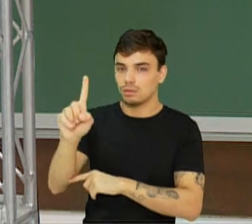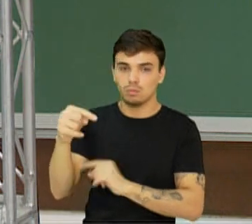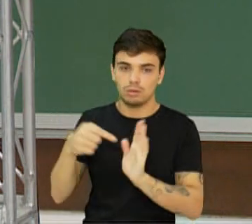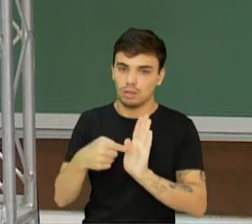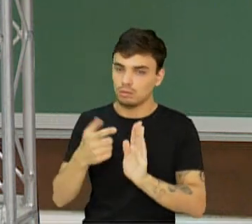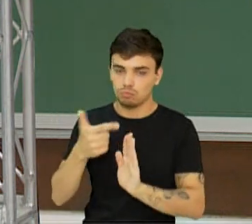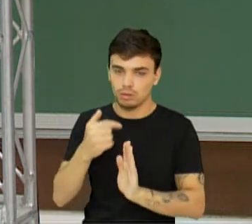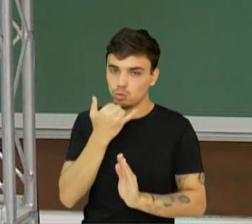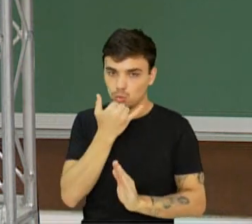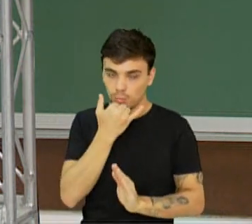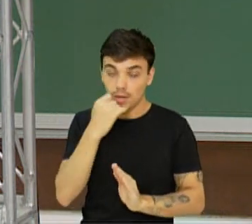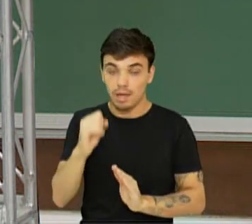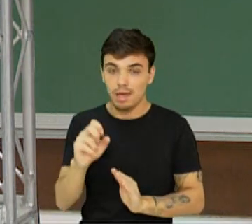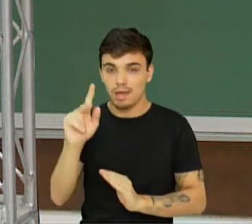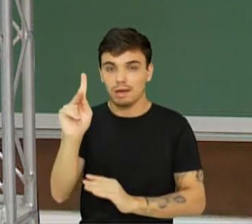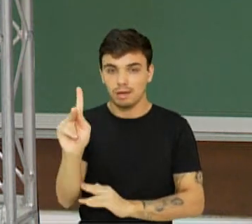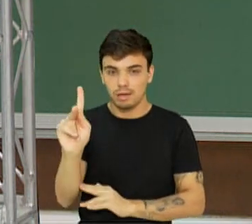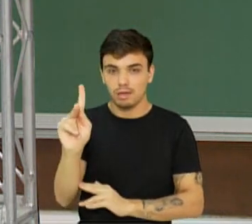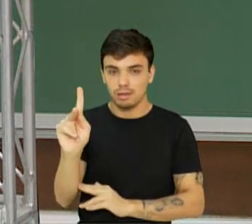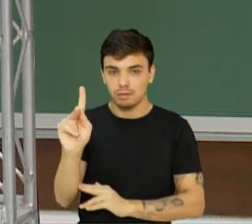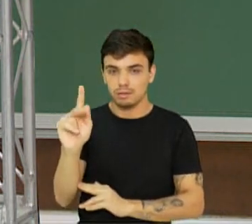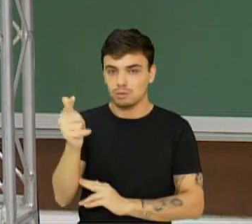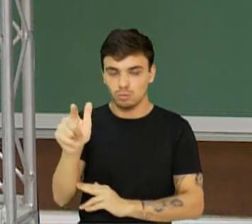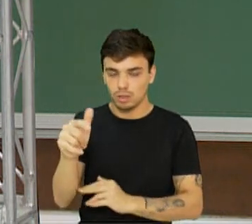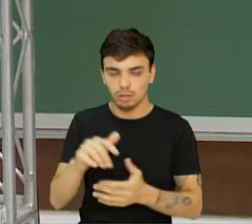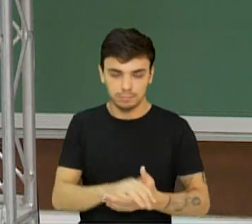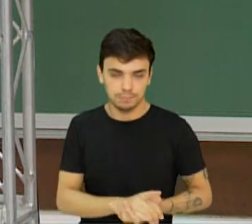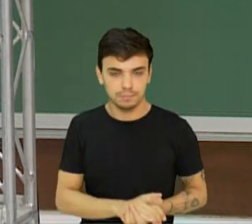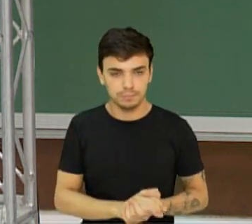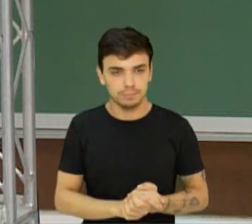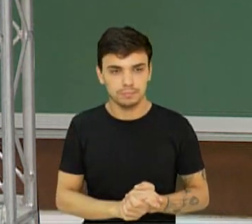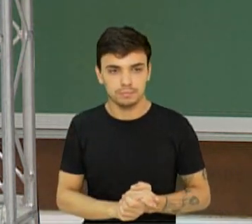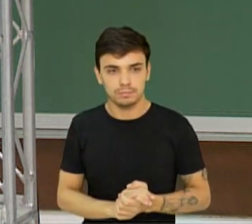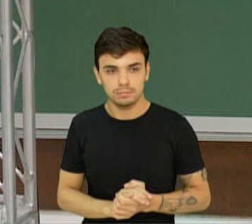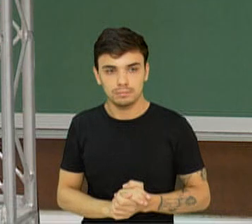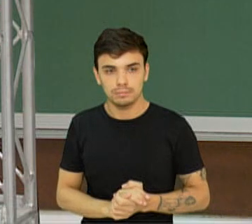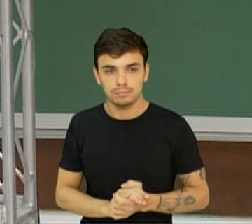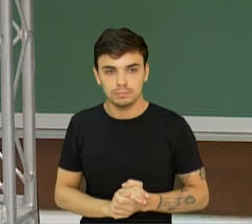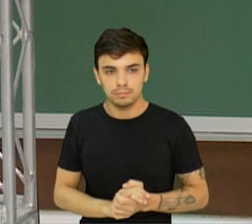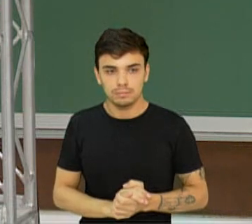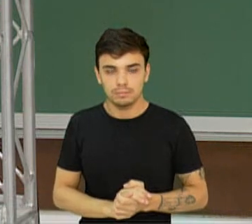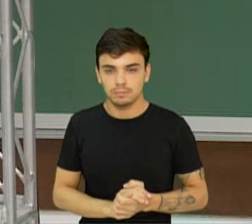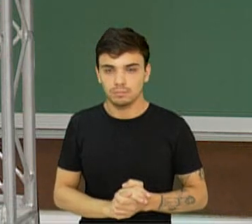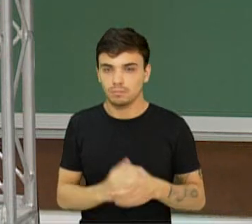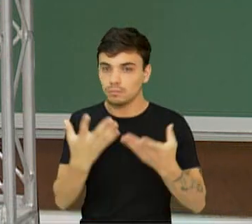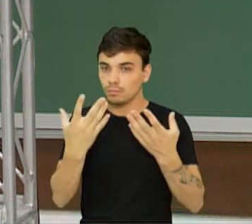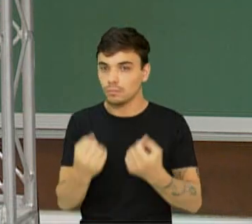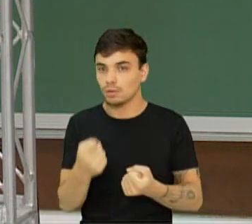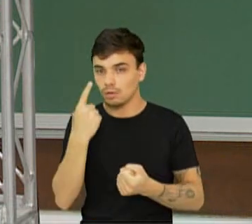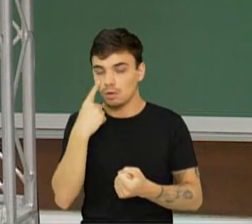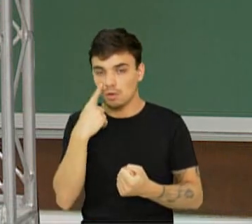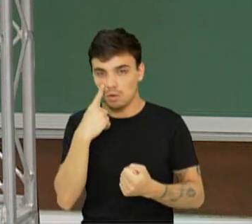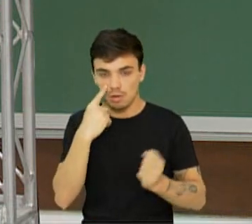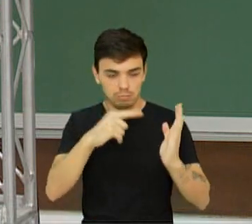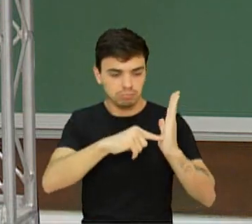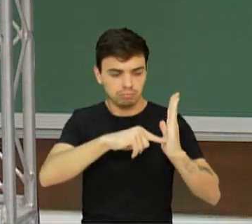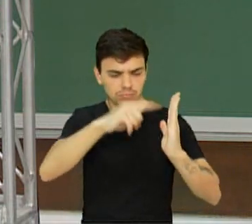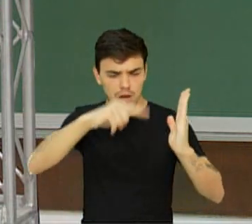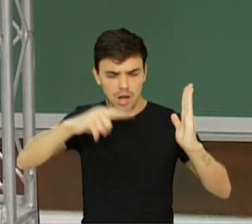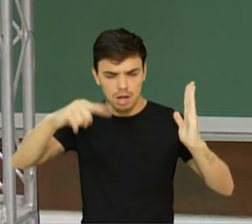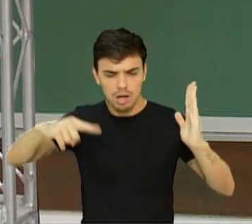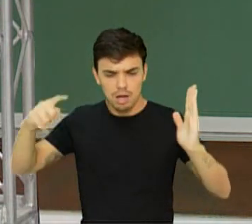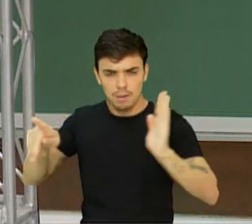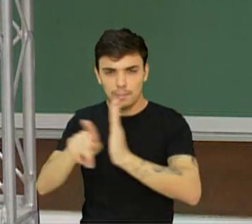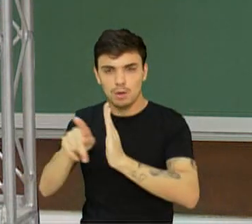Hz. Tá? Não tem o K aqui. O K está aqui de bobeira aqui. Considere um filtro de alta frequência de um